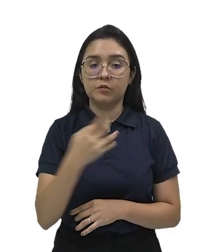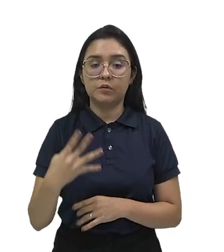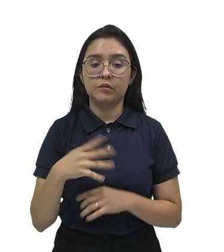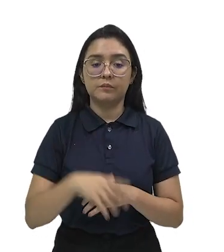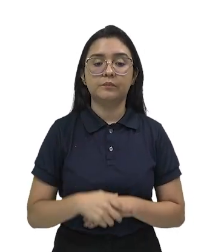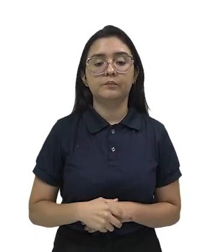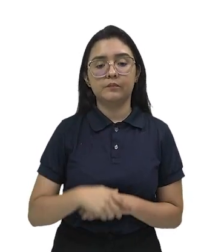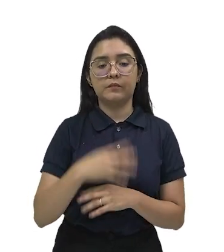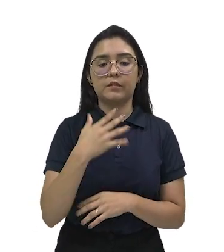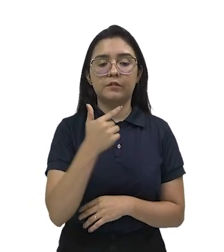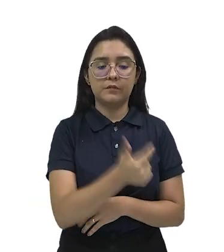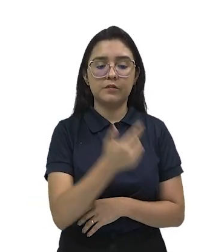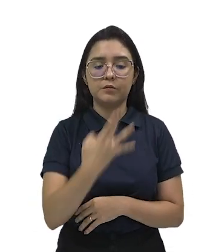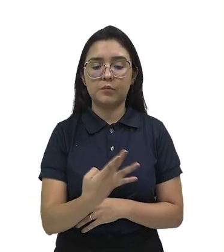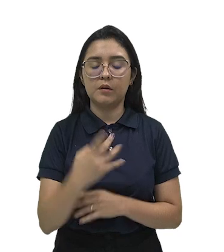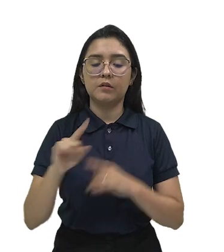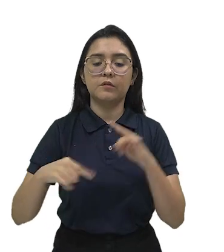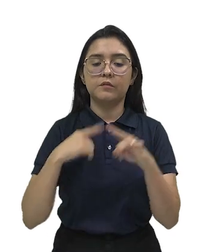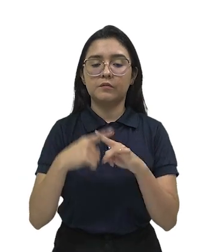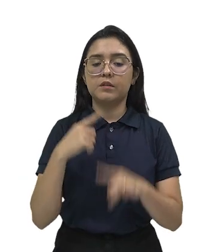24. E 24 vezes